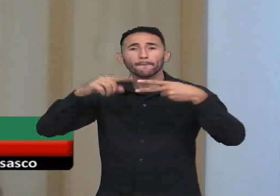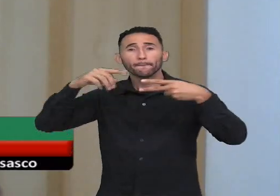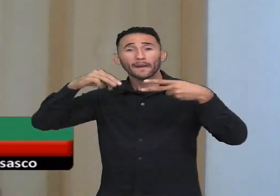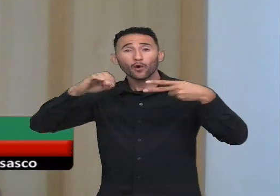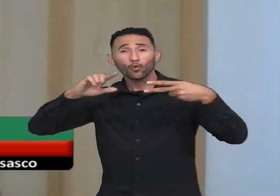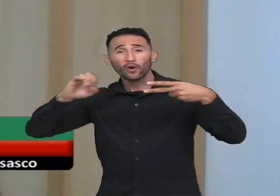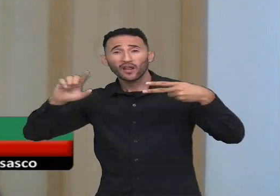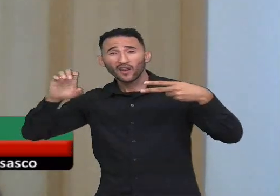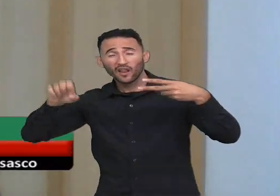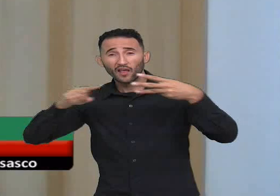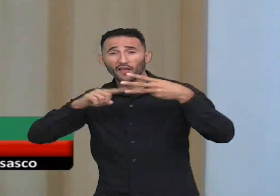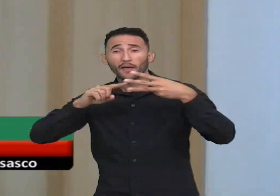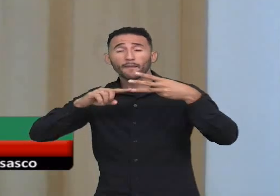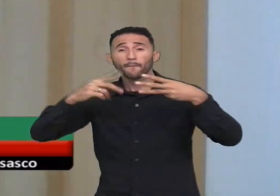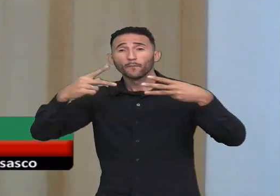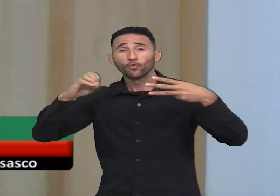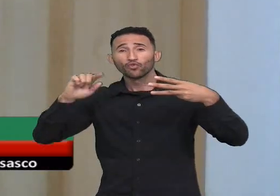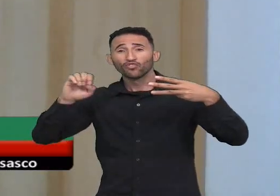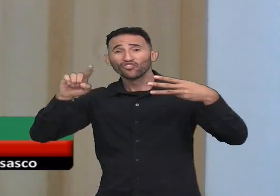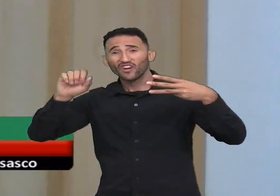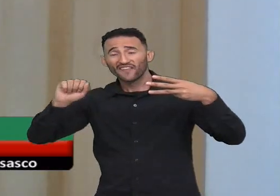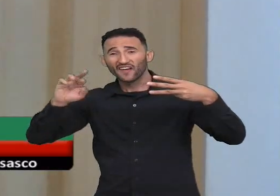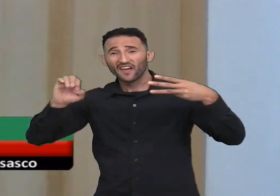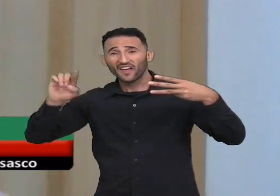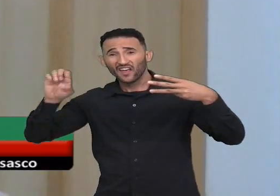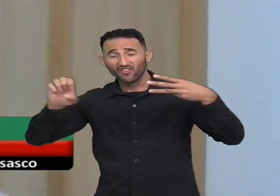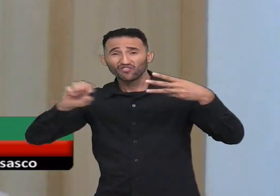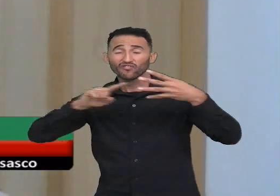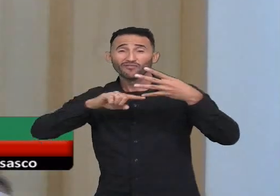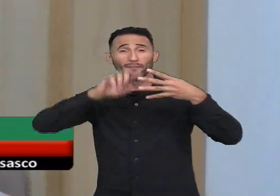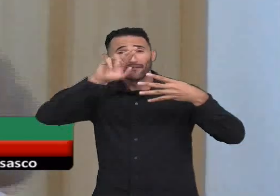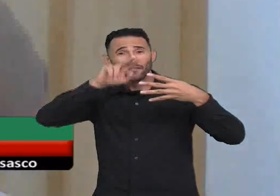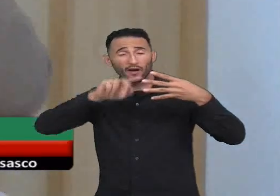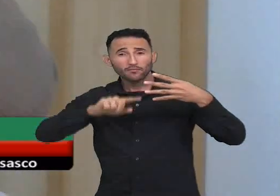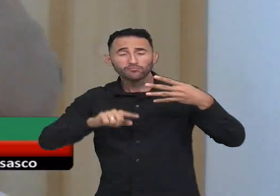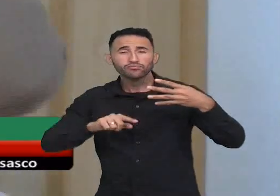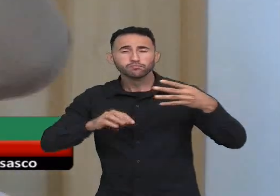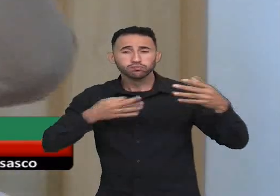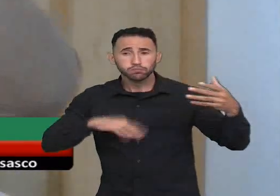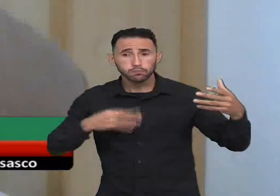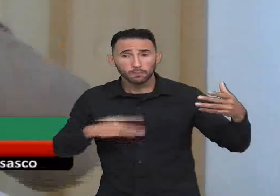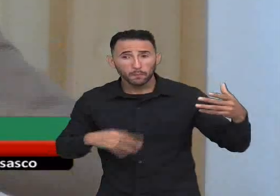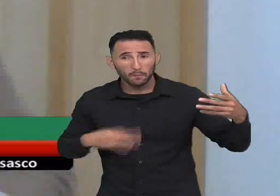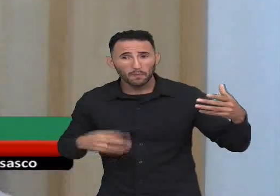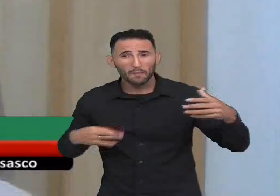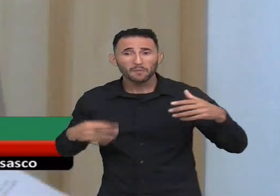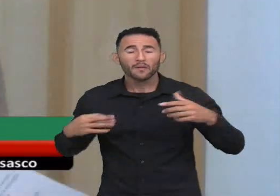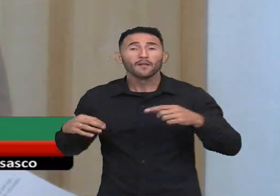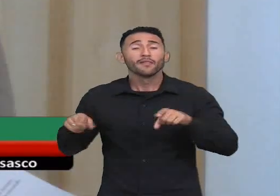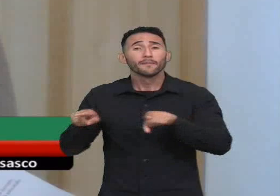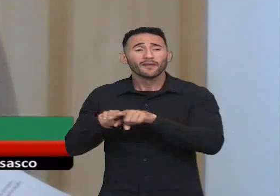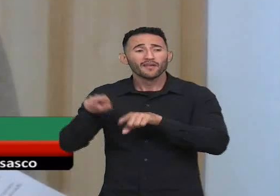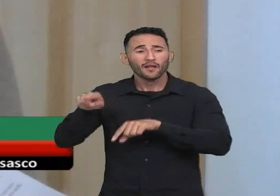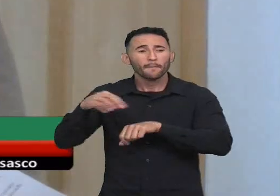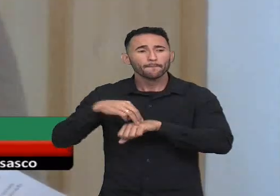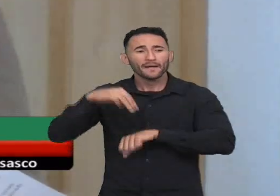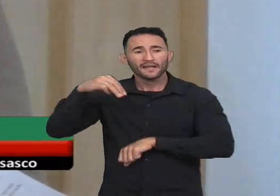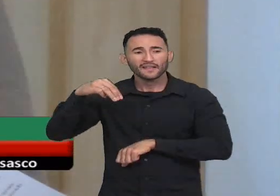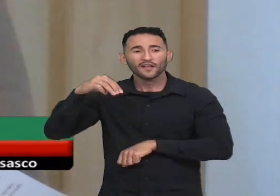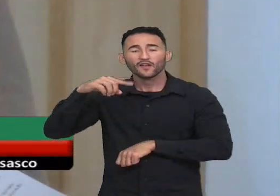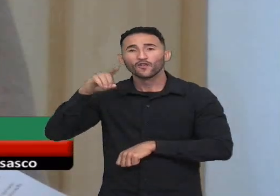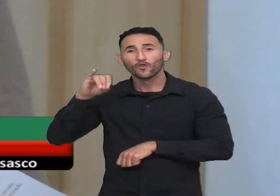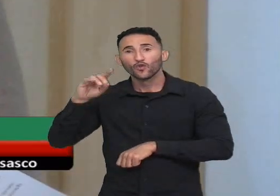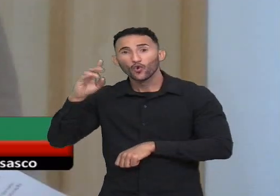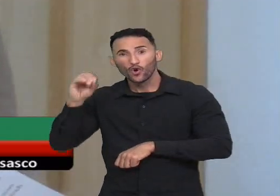samba de roda, puxada de rede e percussão. O mestre Zoinho é o Edson Lopes da Silva, que é conhecido como mestre Zoinho na